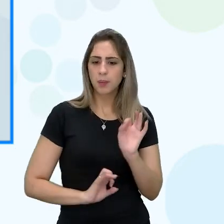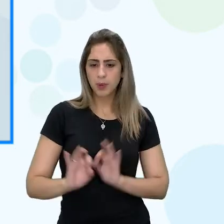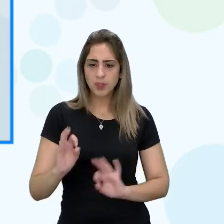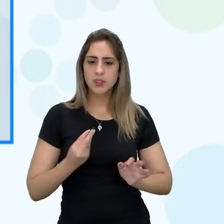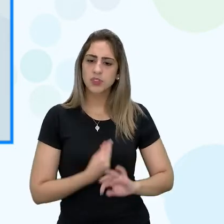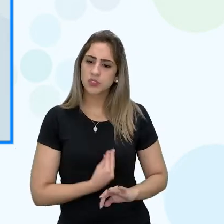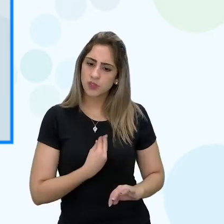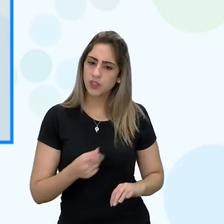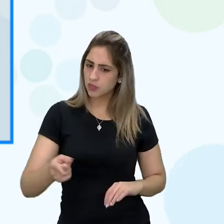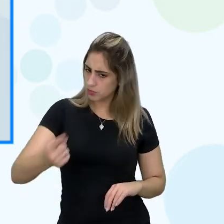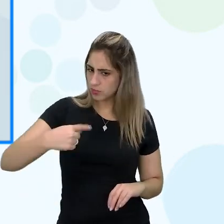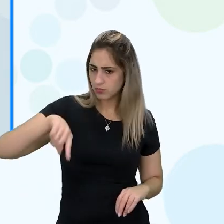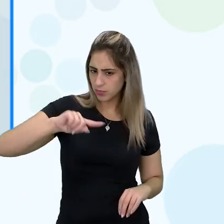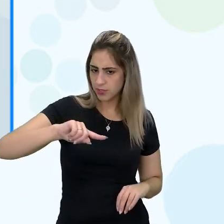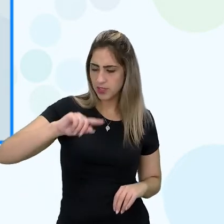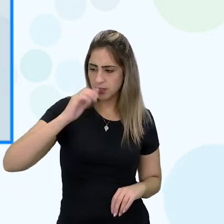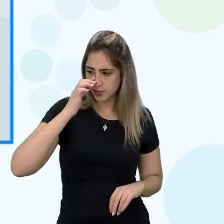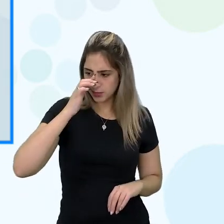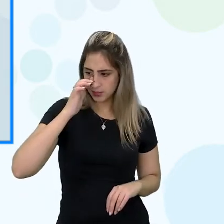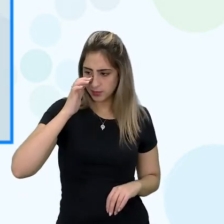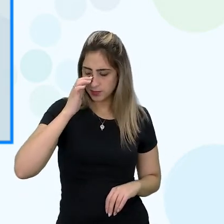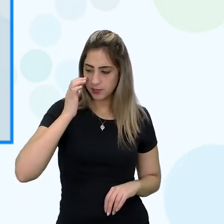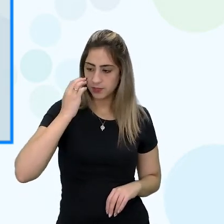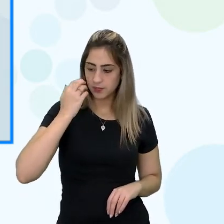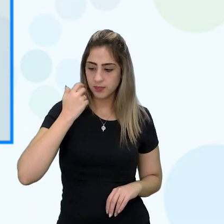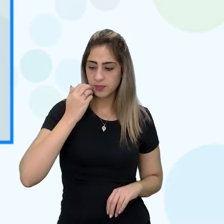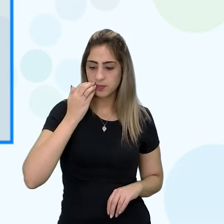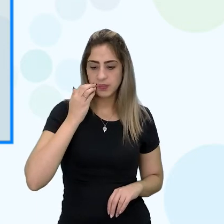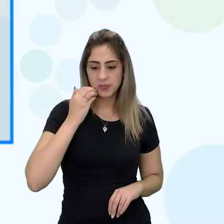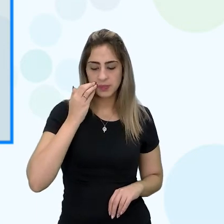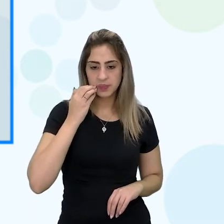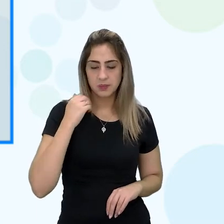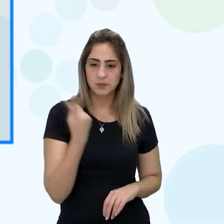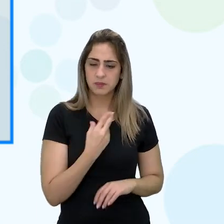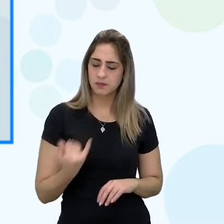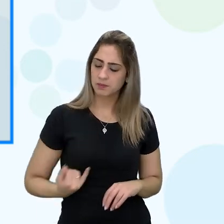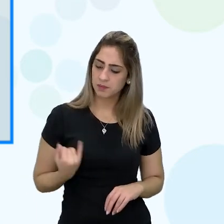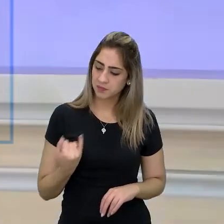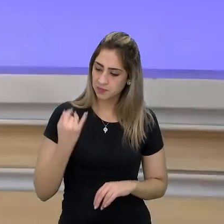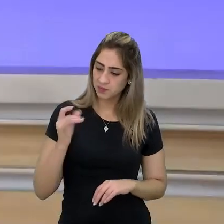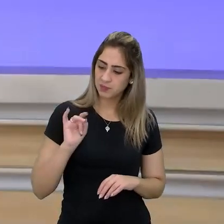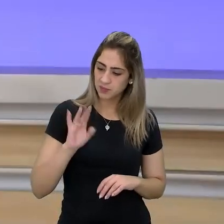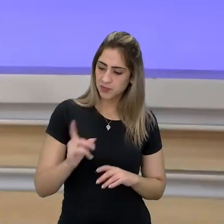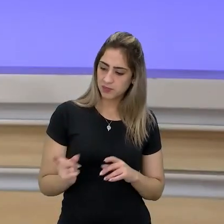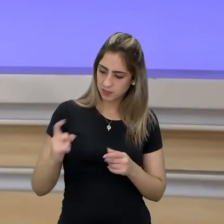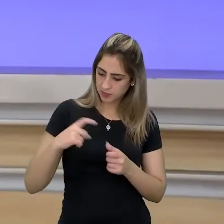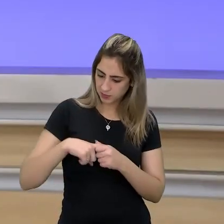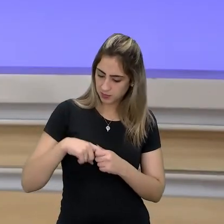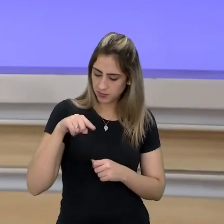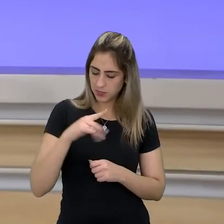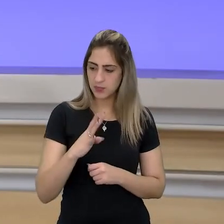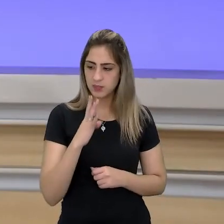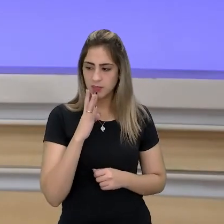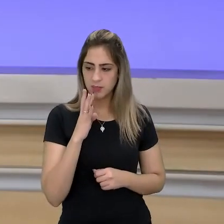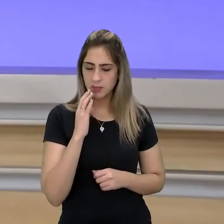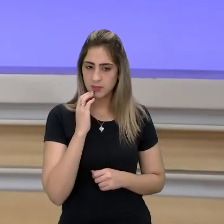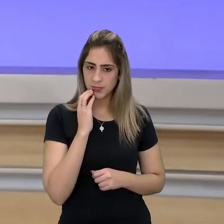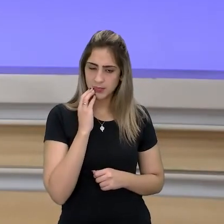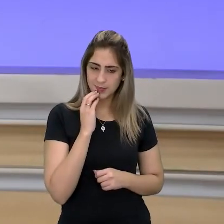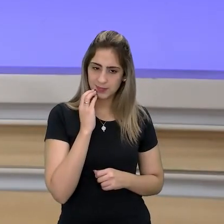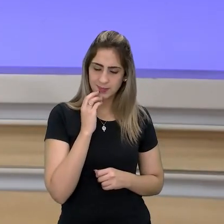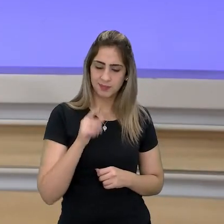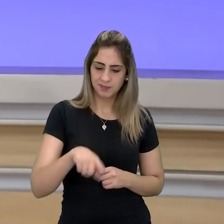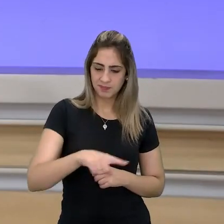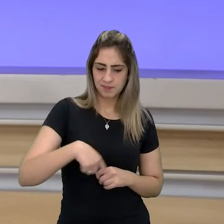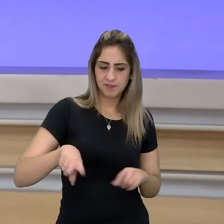de vida de vocês. Então, essa aula de hoje é super importante, não só para retomar esses conhecimentos, mas para que